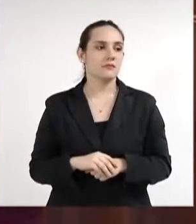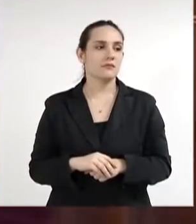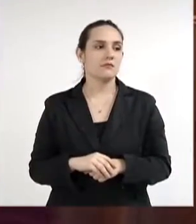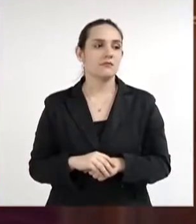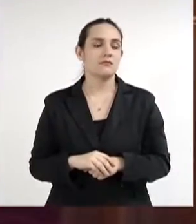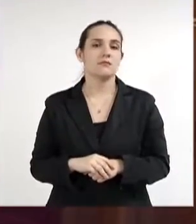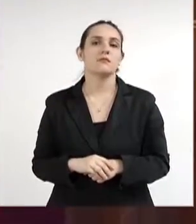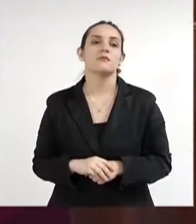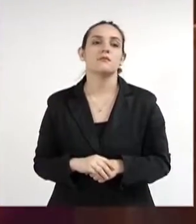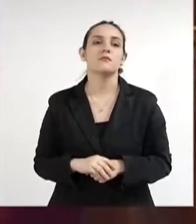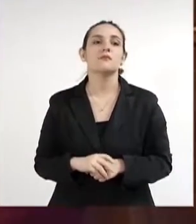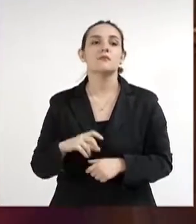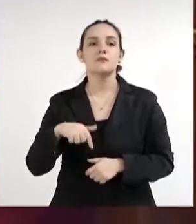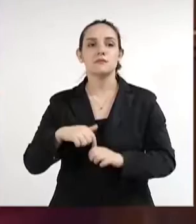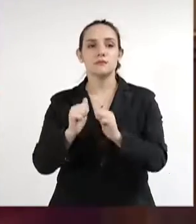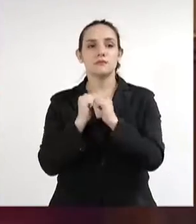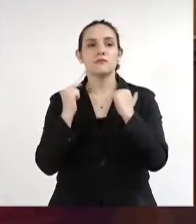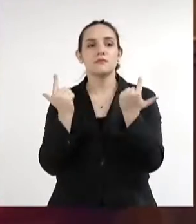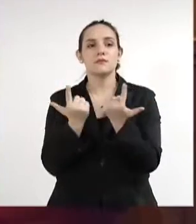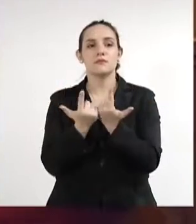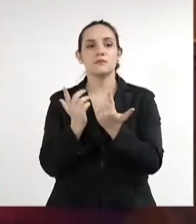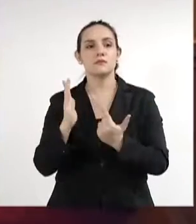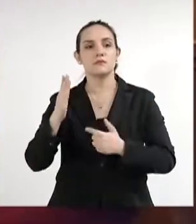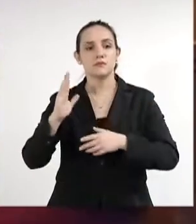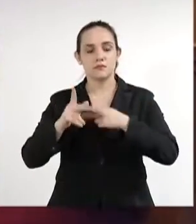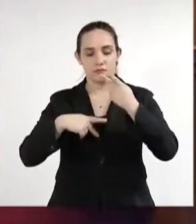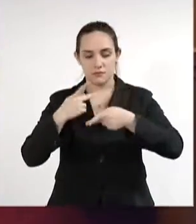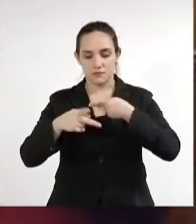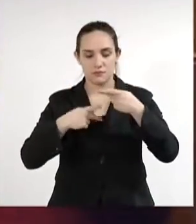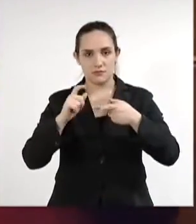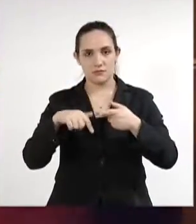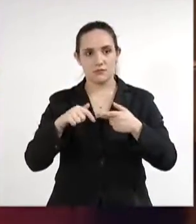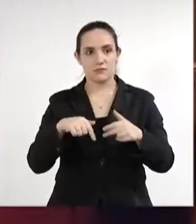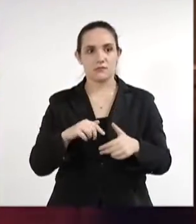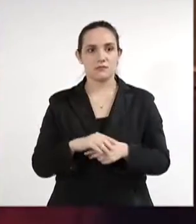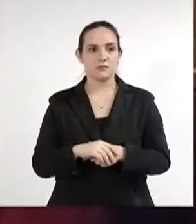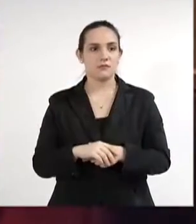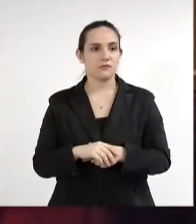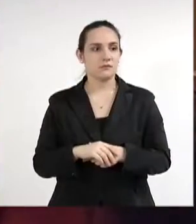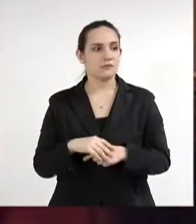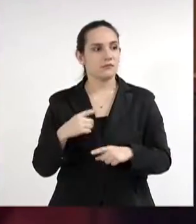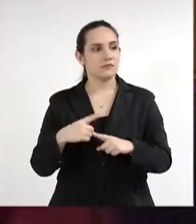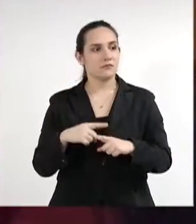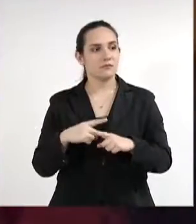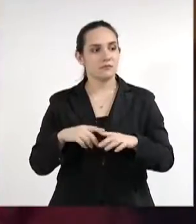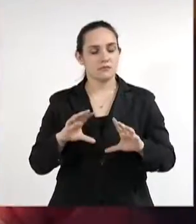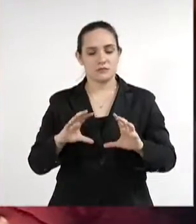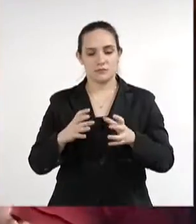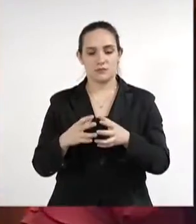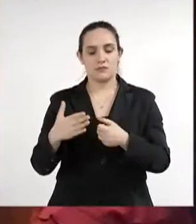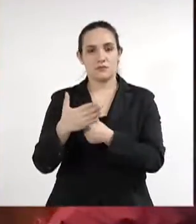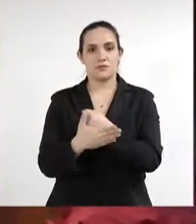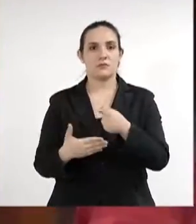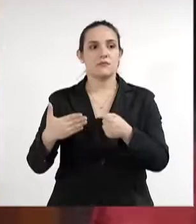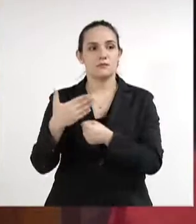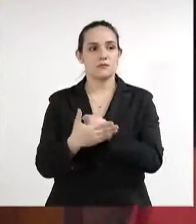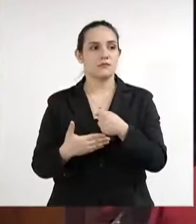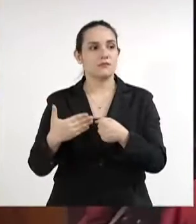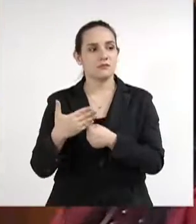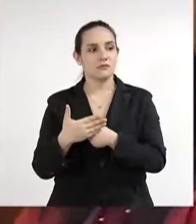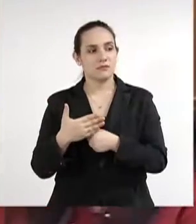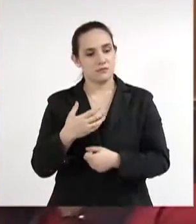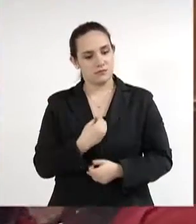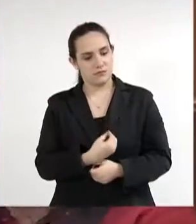pauta nesta Assembleia Legislativa, inclusive com a criação da Frente Parlamentar em Defesa